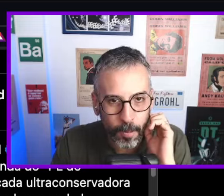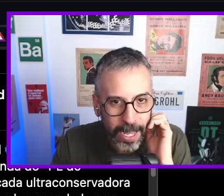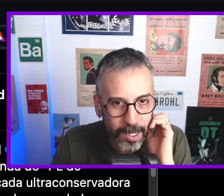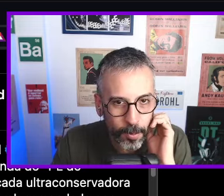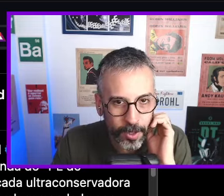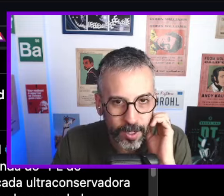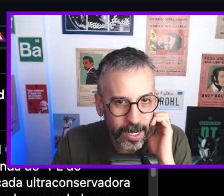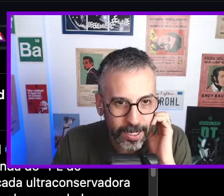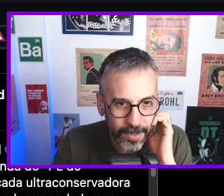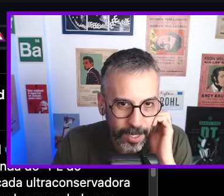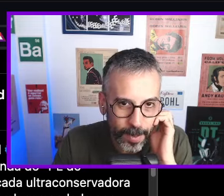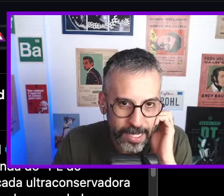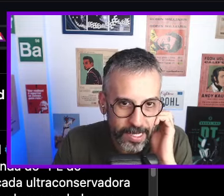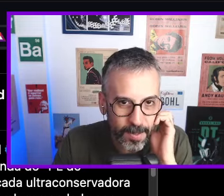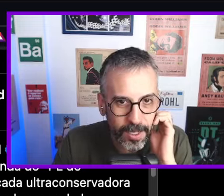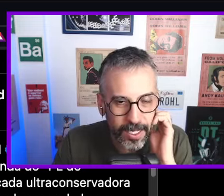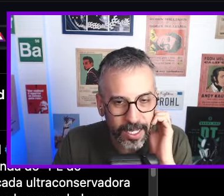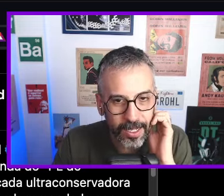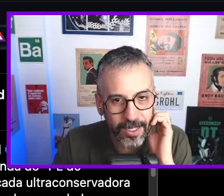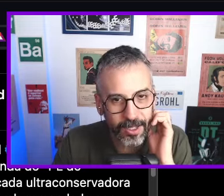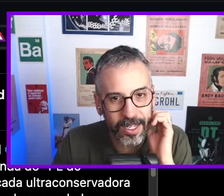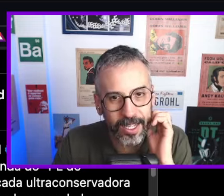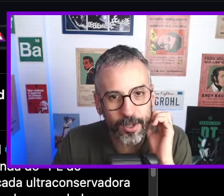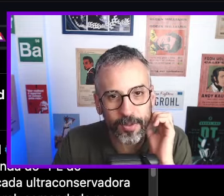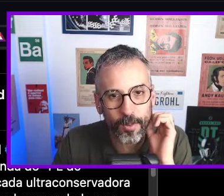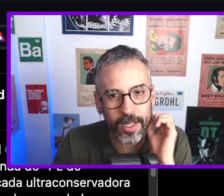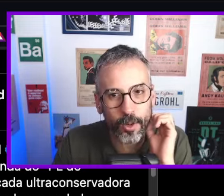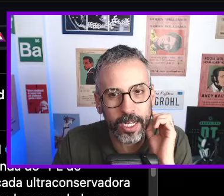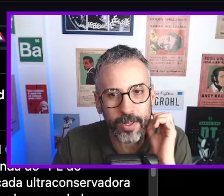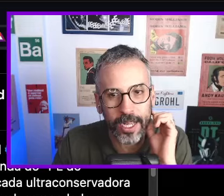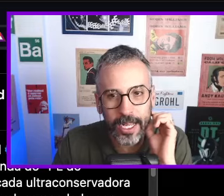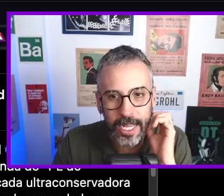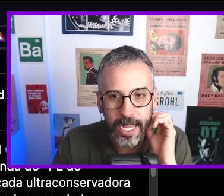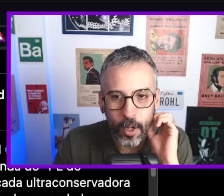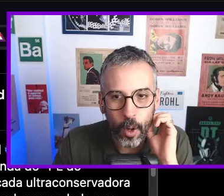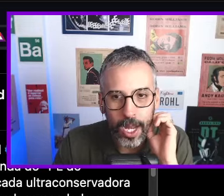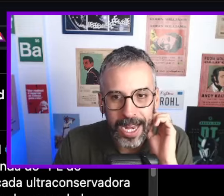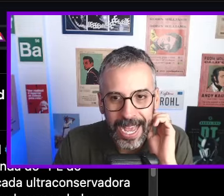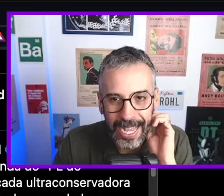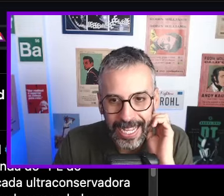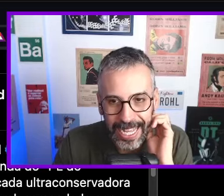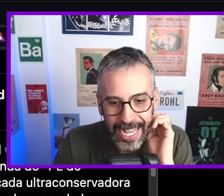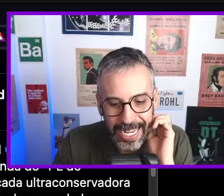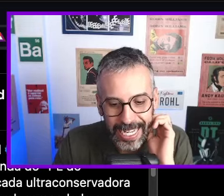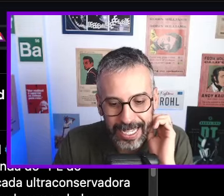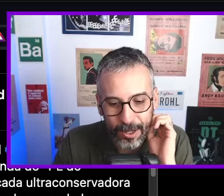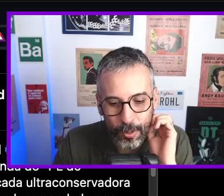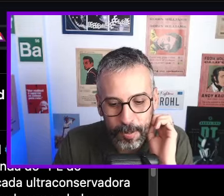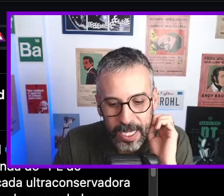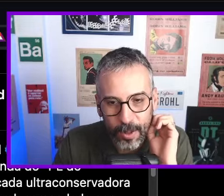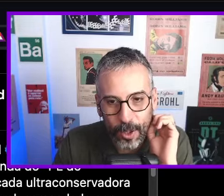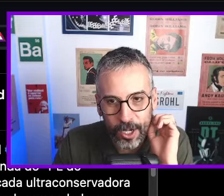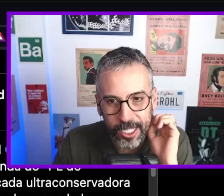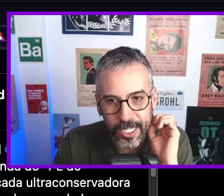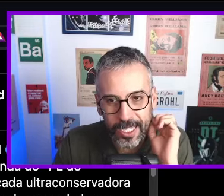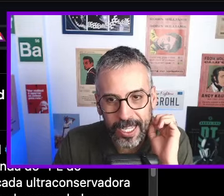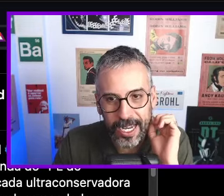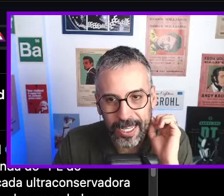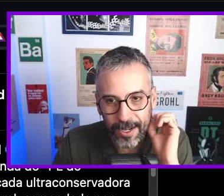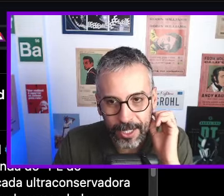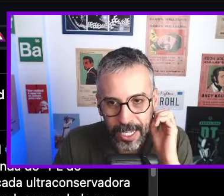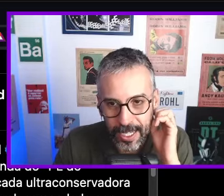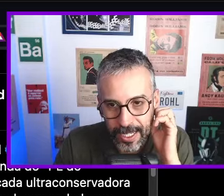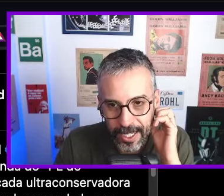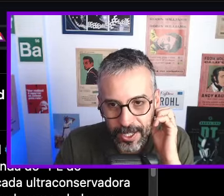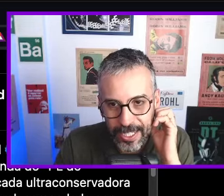a puta que eu pariu, porque o celular tá virado pra cima. Ele tá só filmando e olhando ela. E olha a cara do bigode